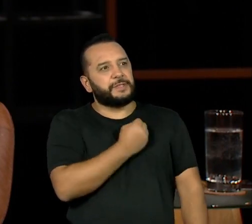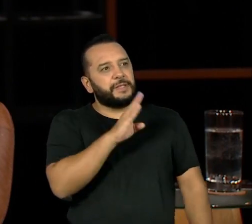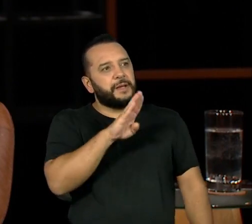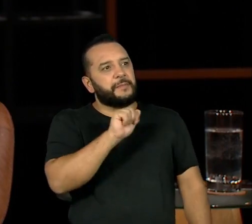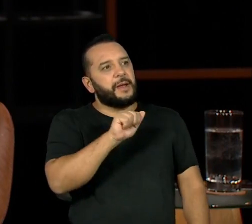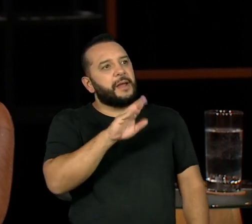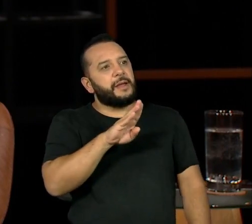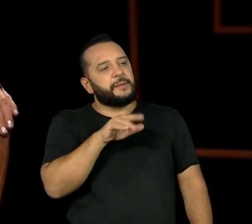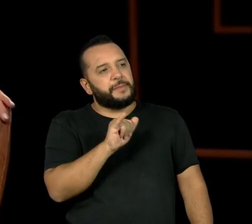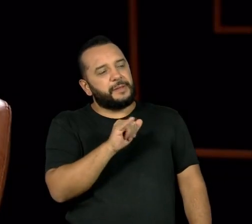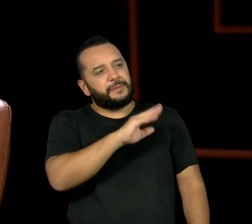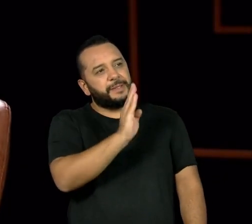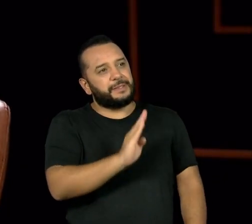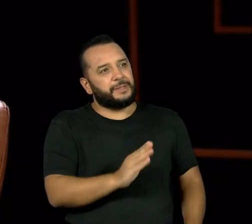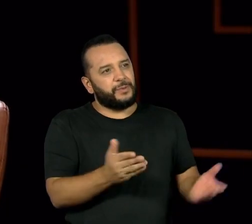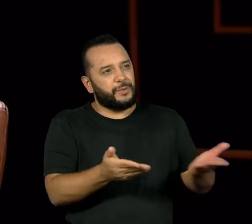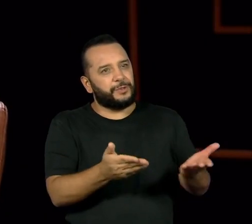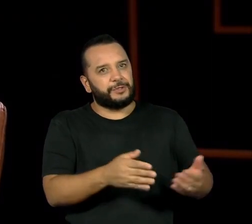Brasil hoje?